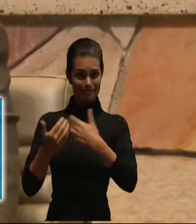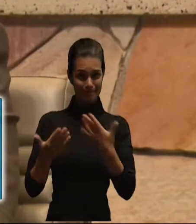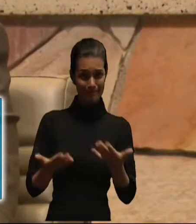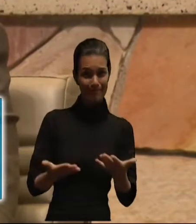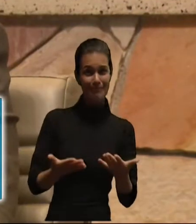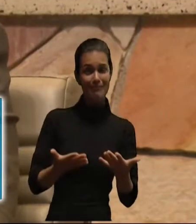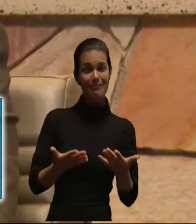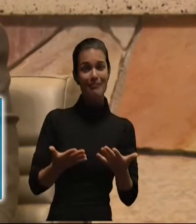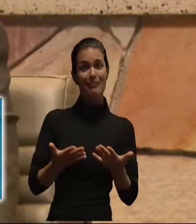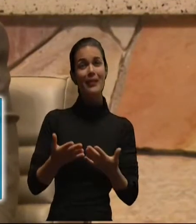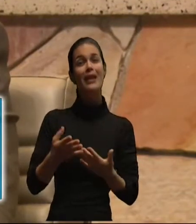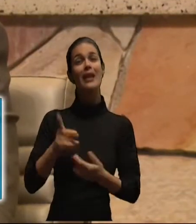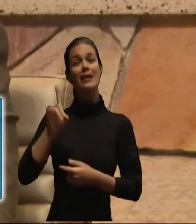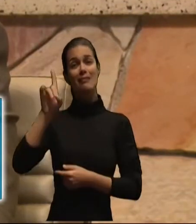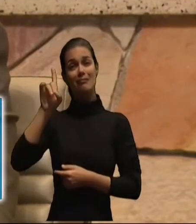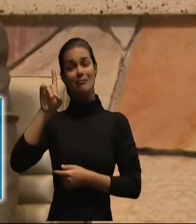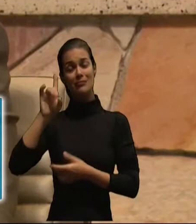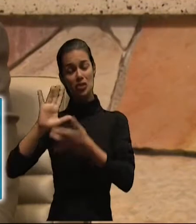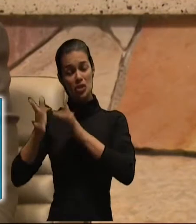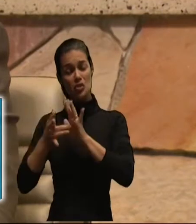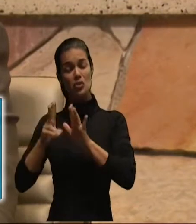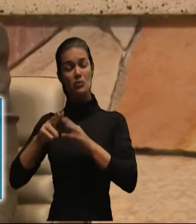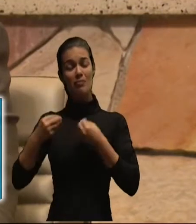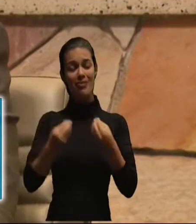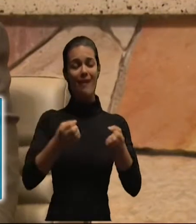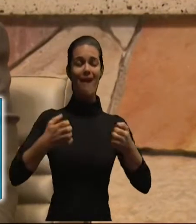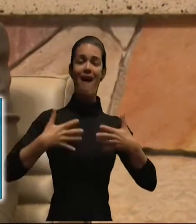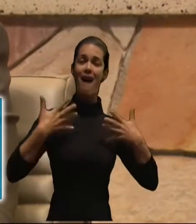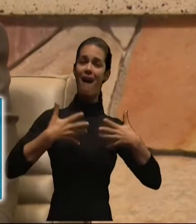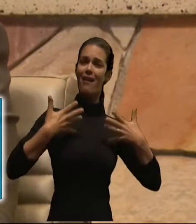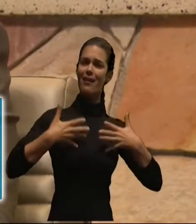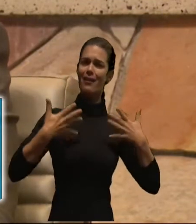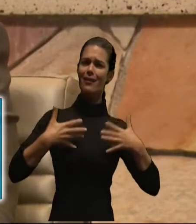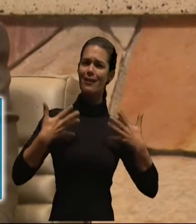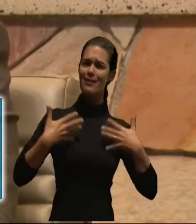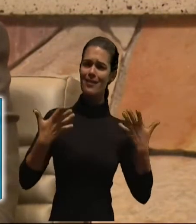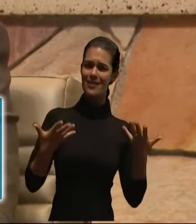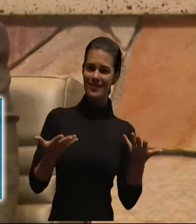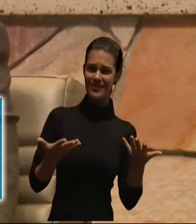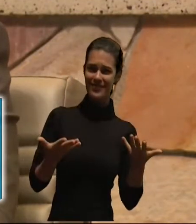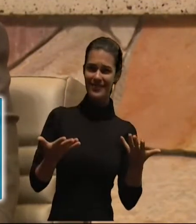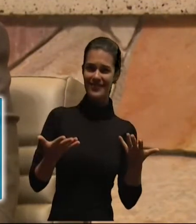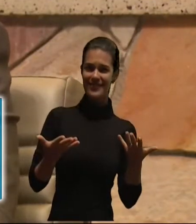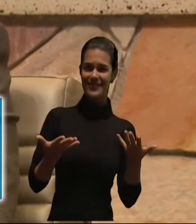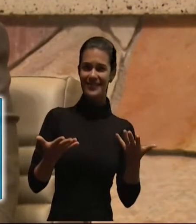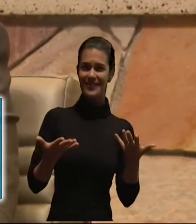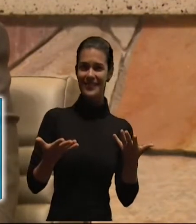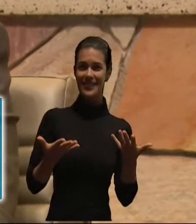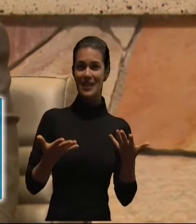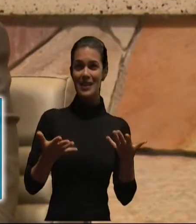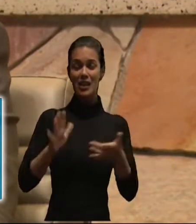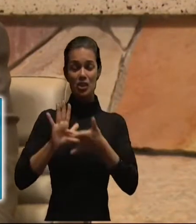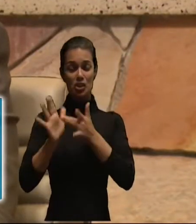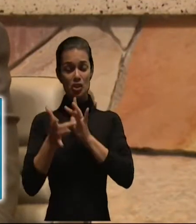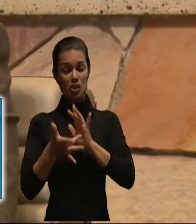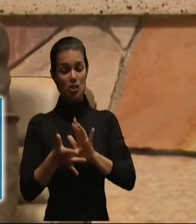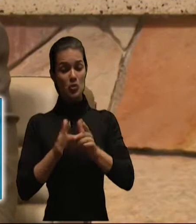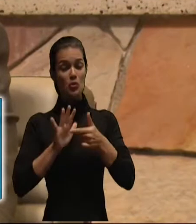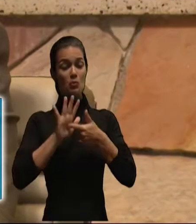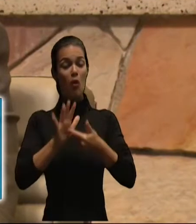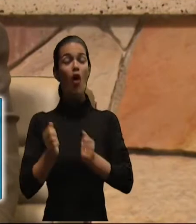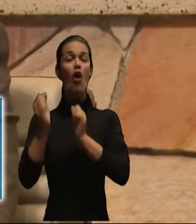de cinzas, óleo de alegria em vez de pranto, veste de louvor em vez